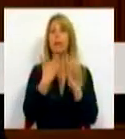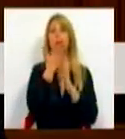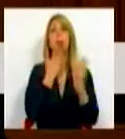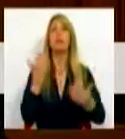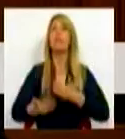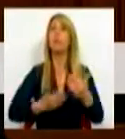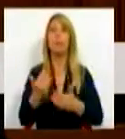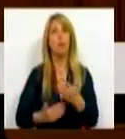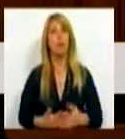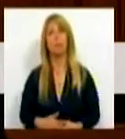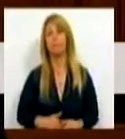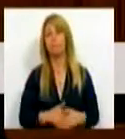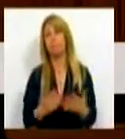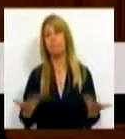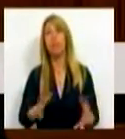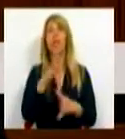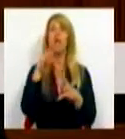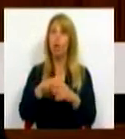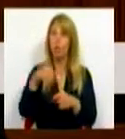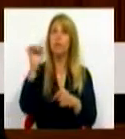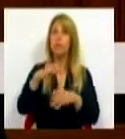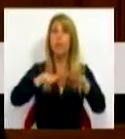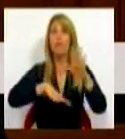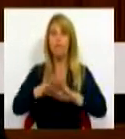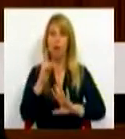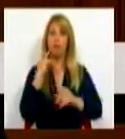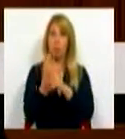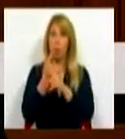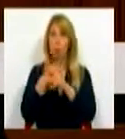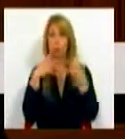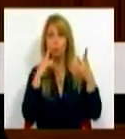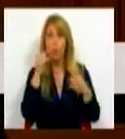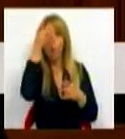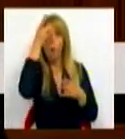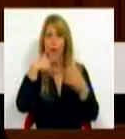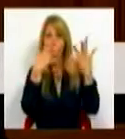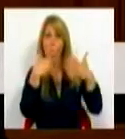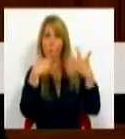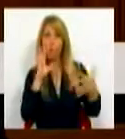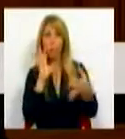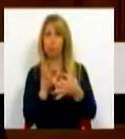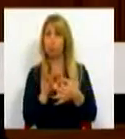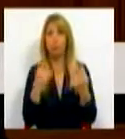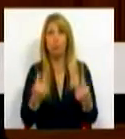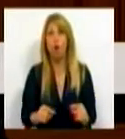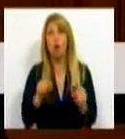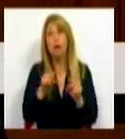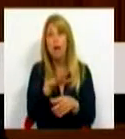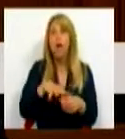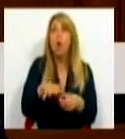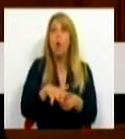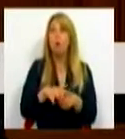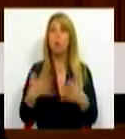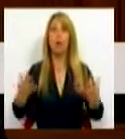viabilidade. Portanto, inclui fazer os procedimentos para emitir uma opinião sobre as contas. E, portanto, nesse contexto, de facto, não